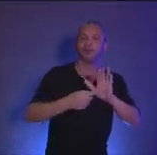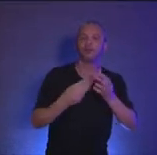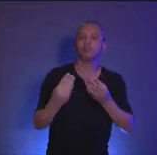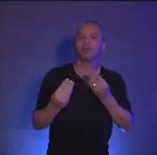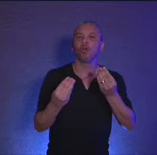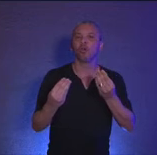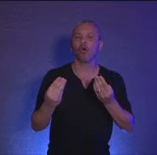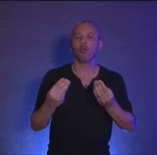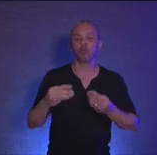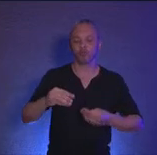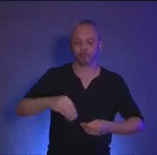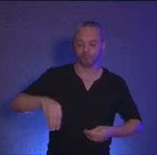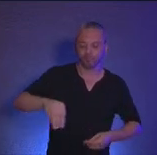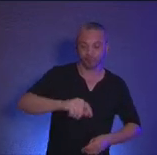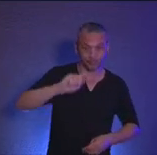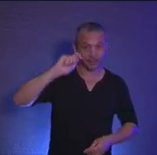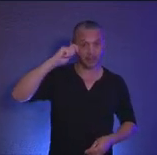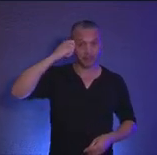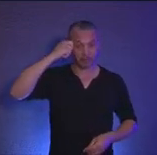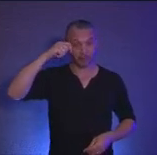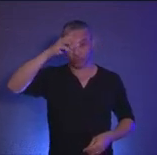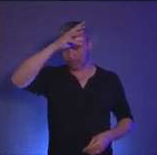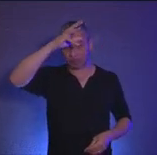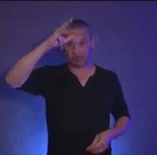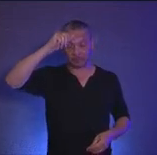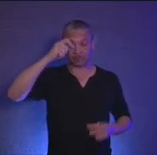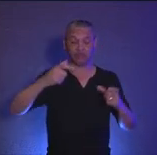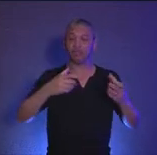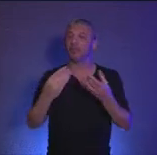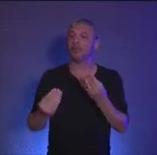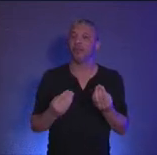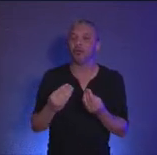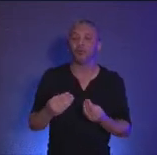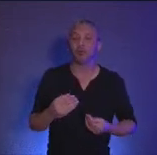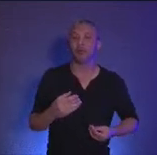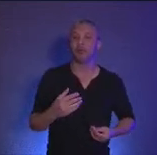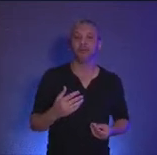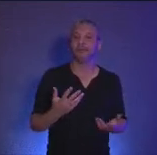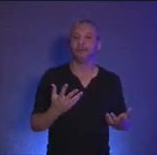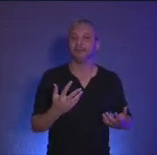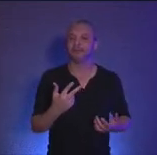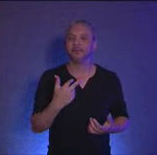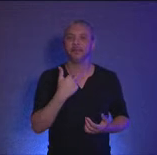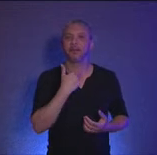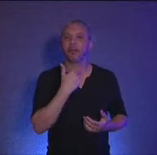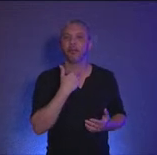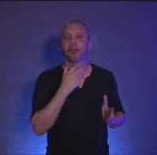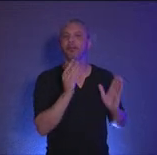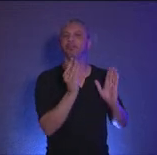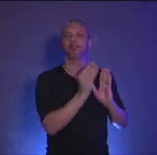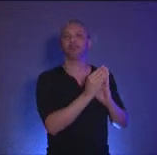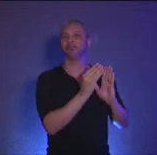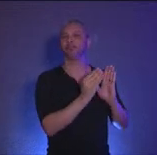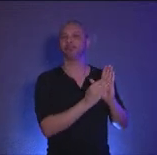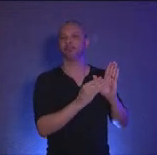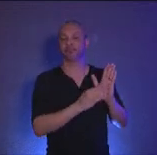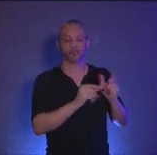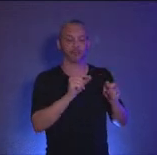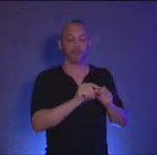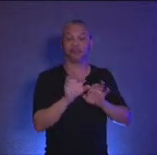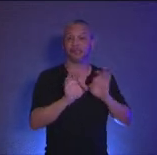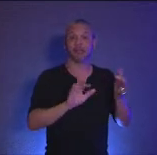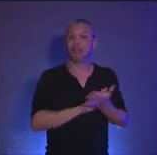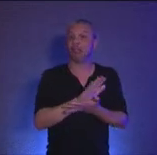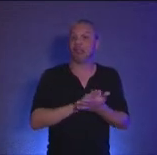minerários na Amazônia Legal brasileira, né, que eles nunca poderiam ter sido registrados.